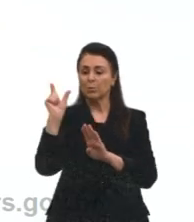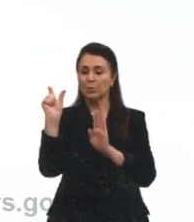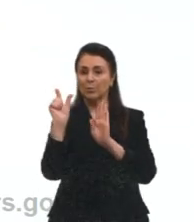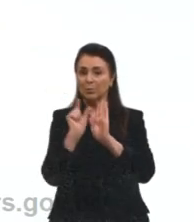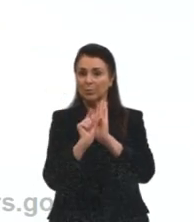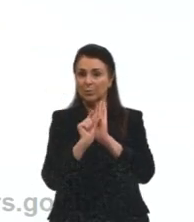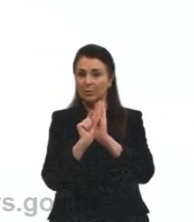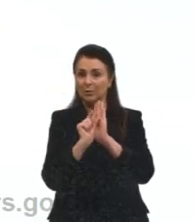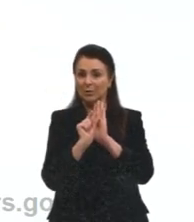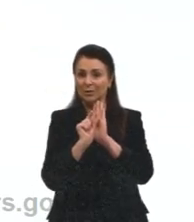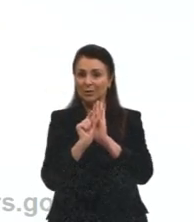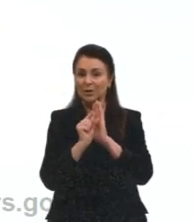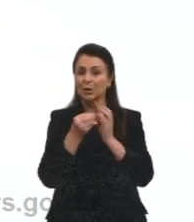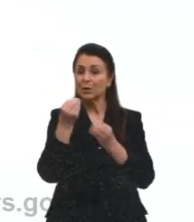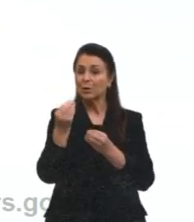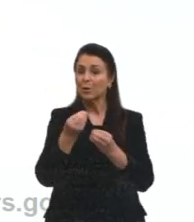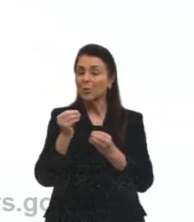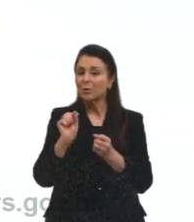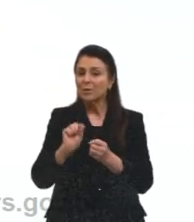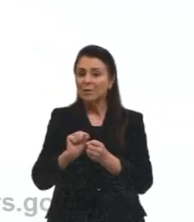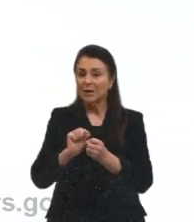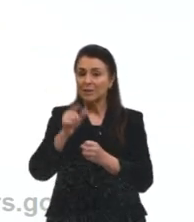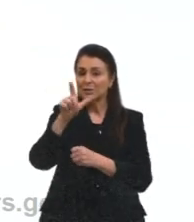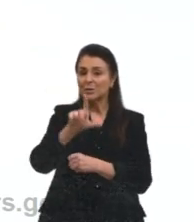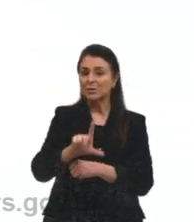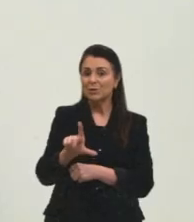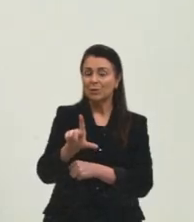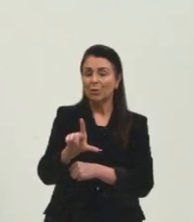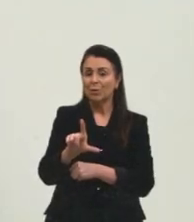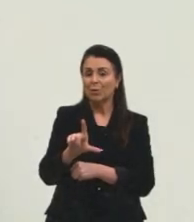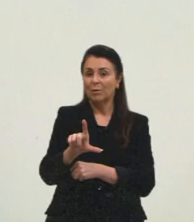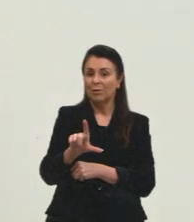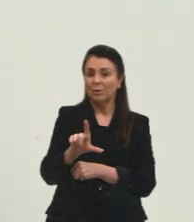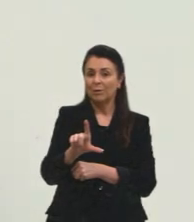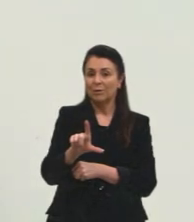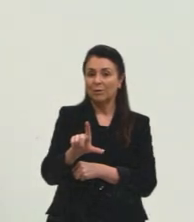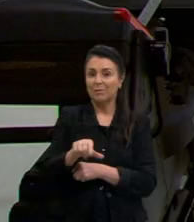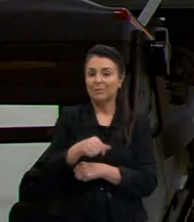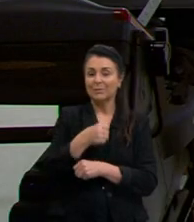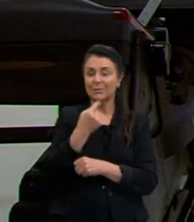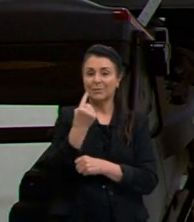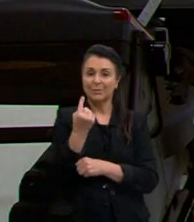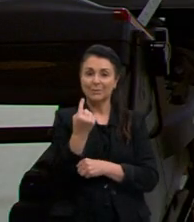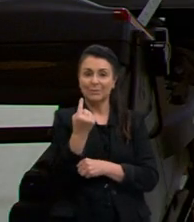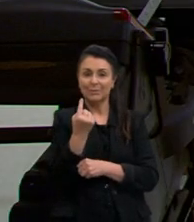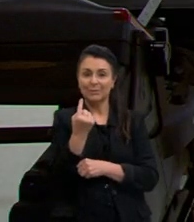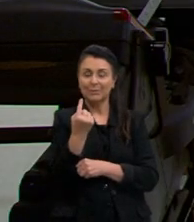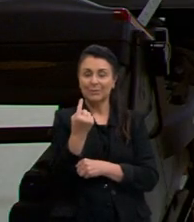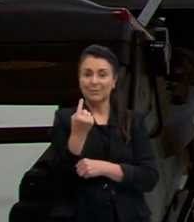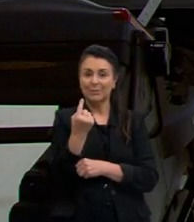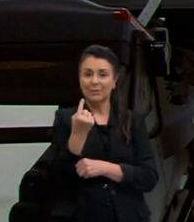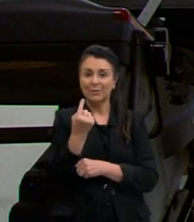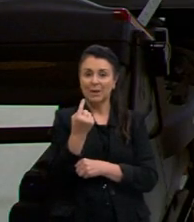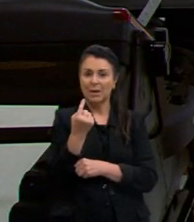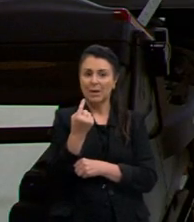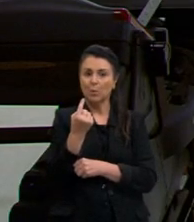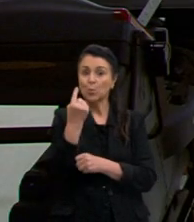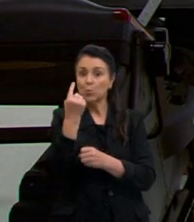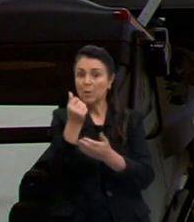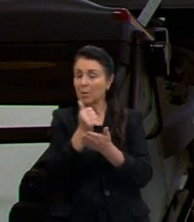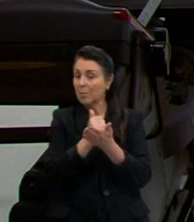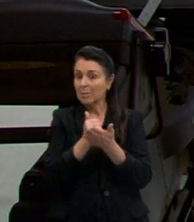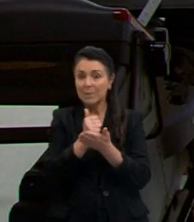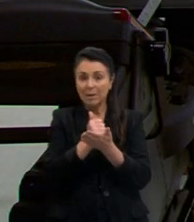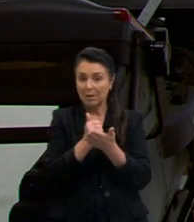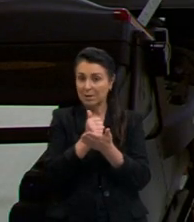frente como que a gente faça de novo colocamos o como base para a gente